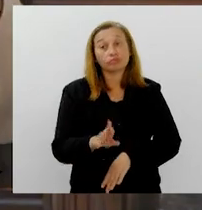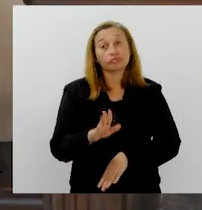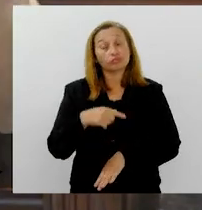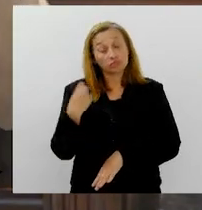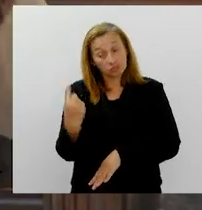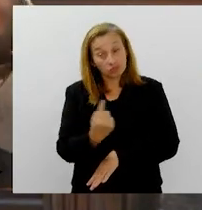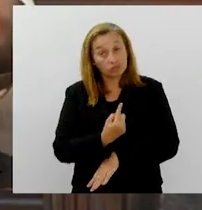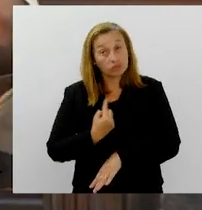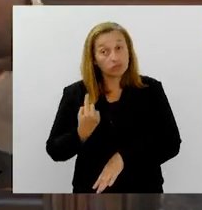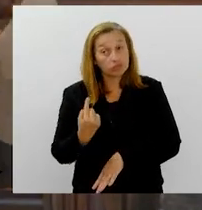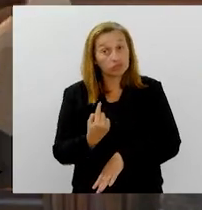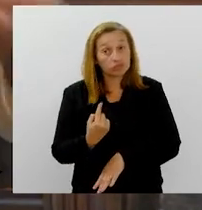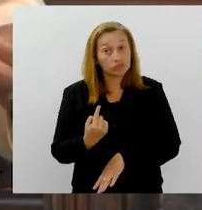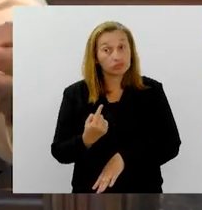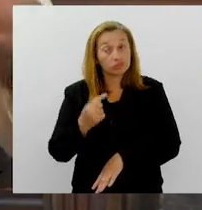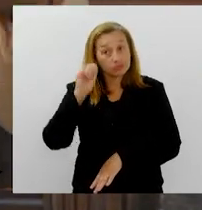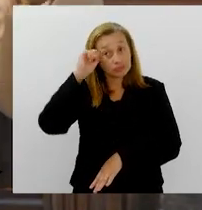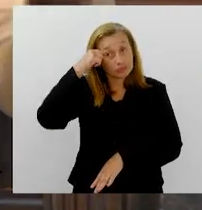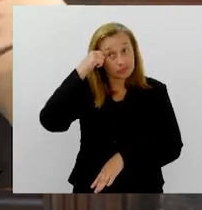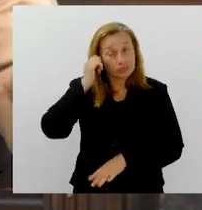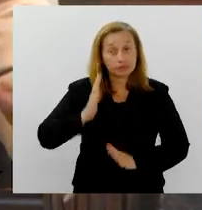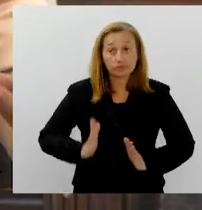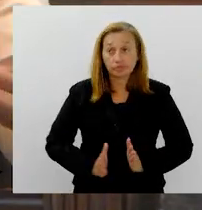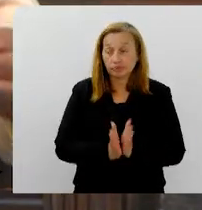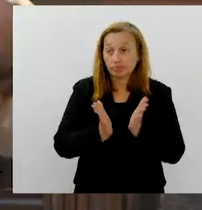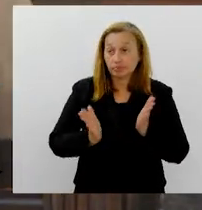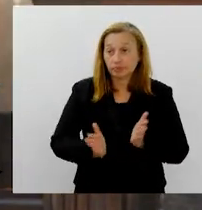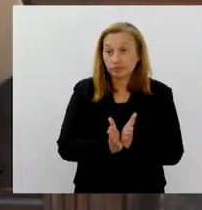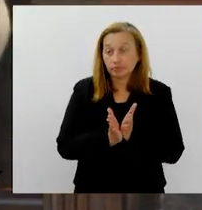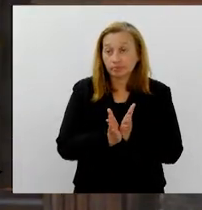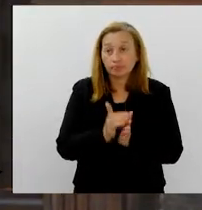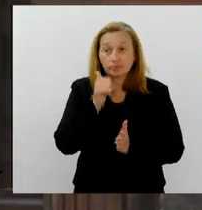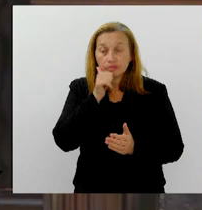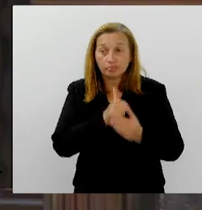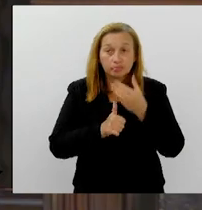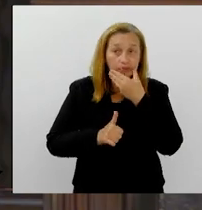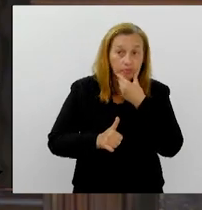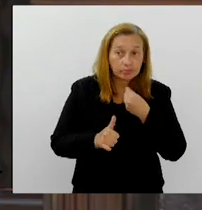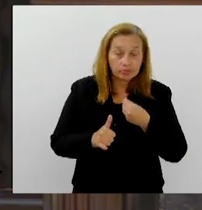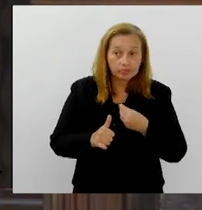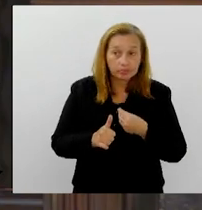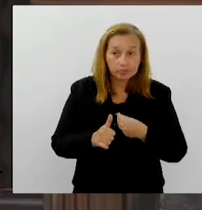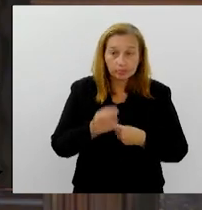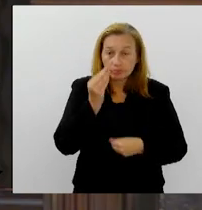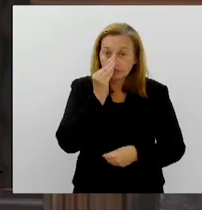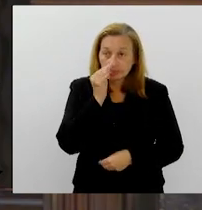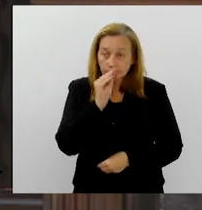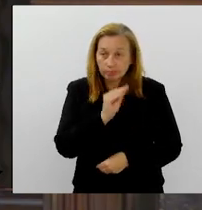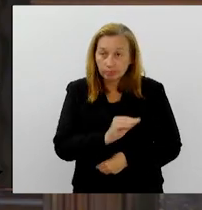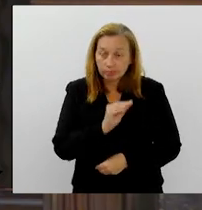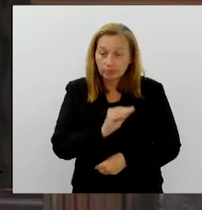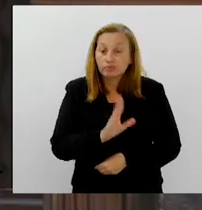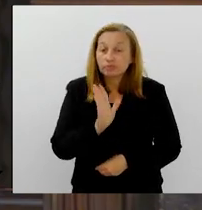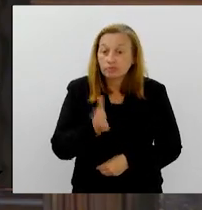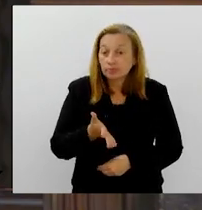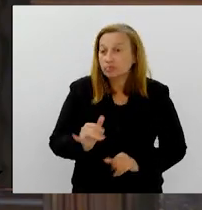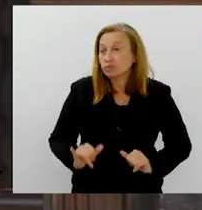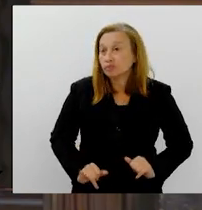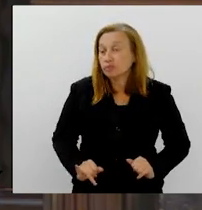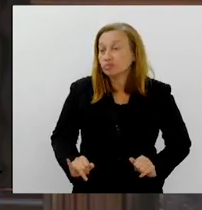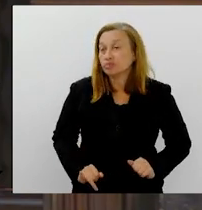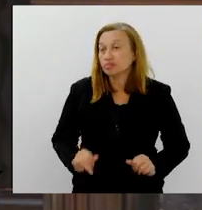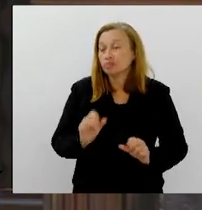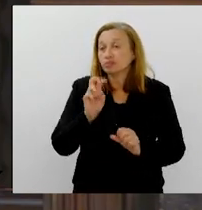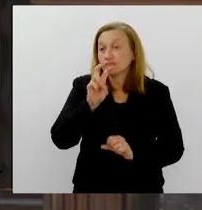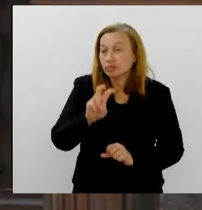nós, pretos, pobres, pretas, a marginália já passa por isso há